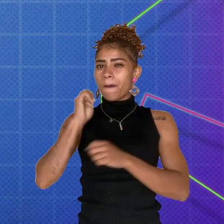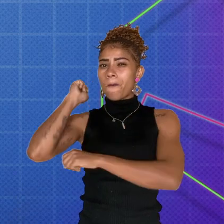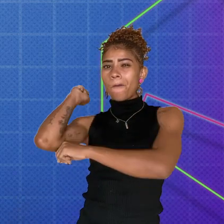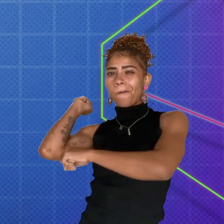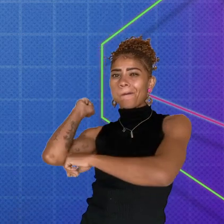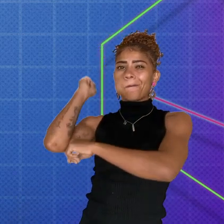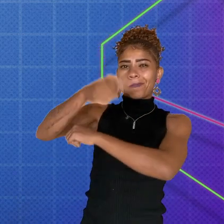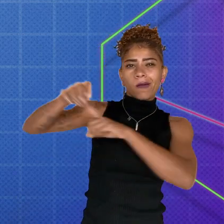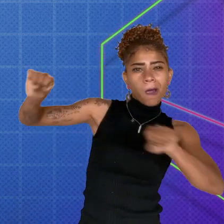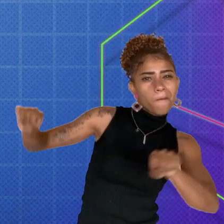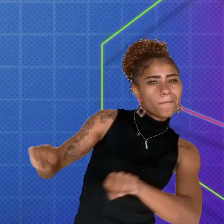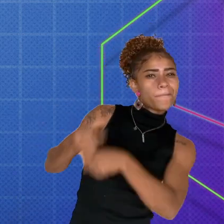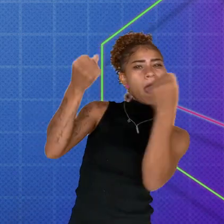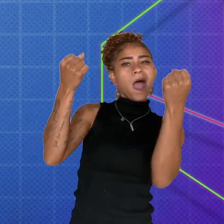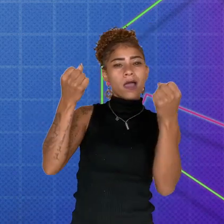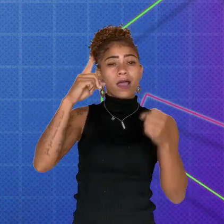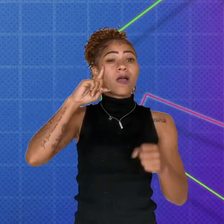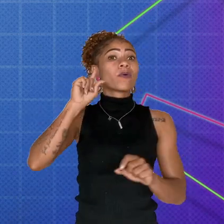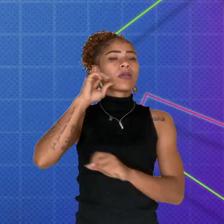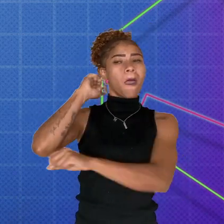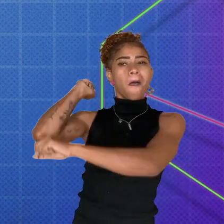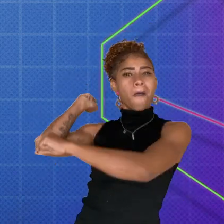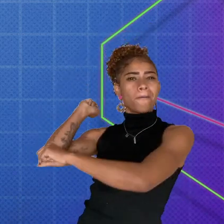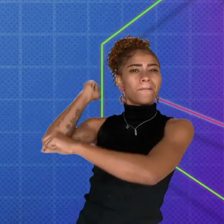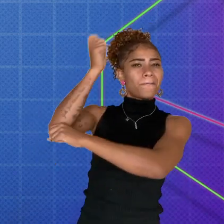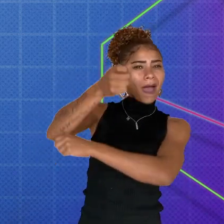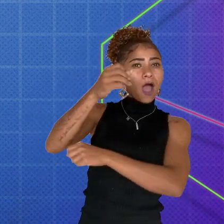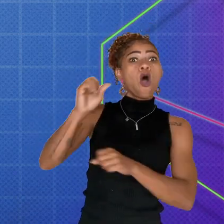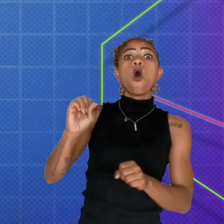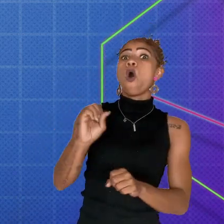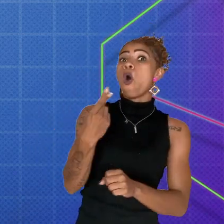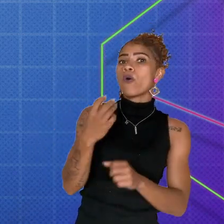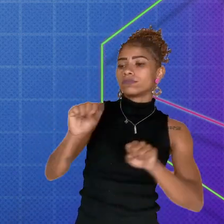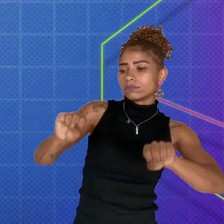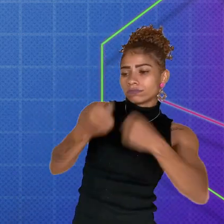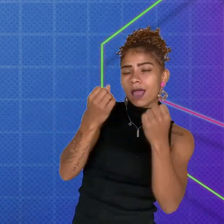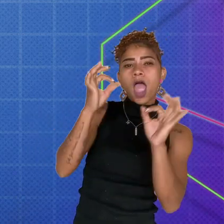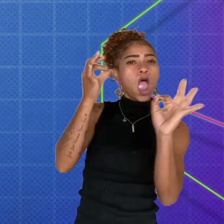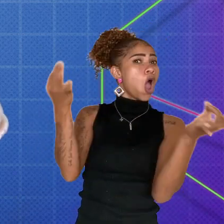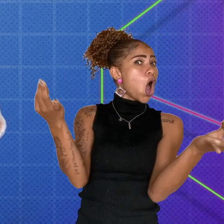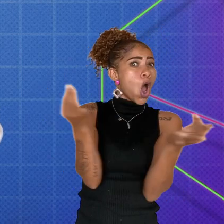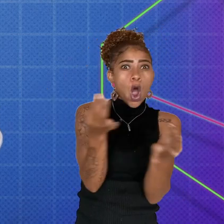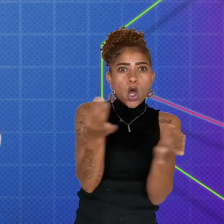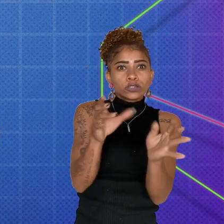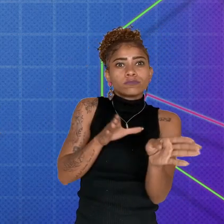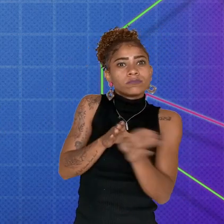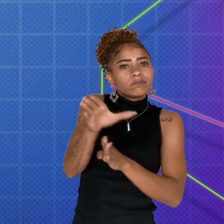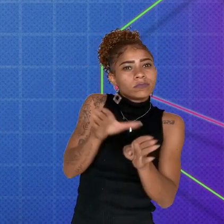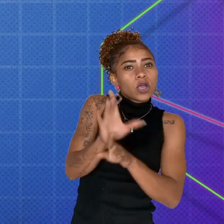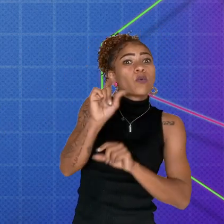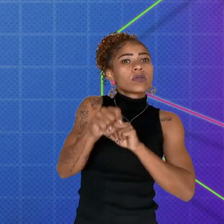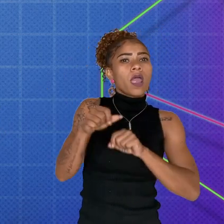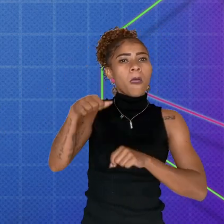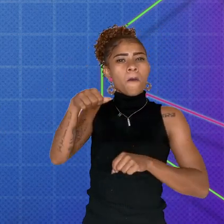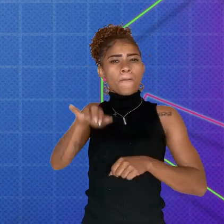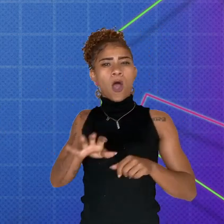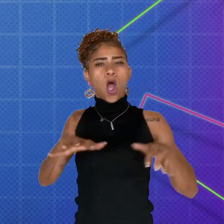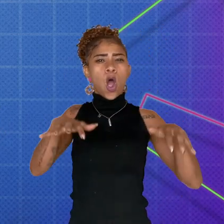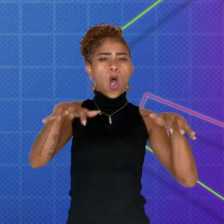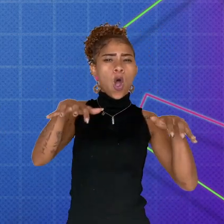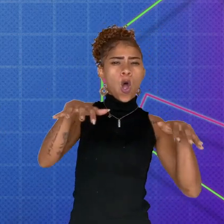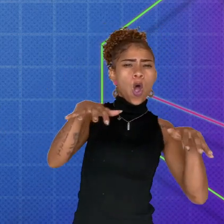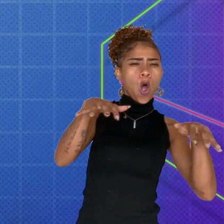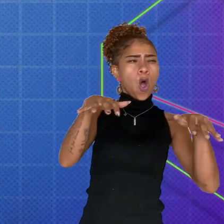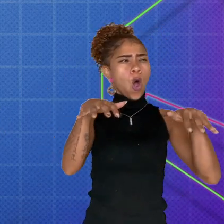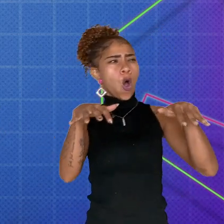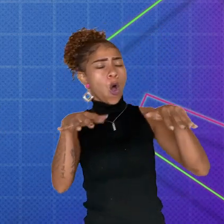sendo arremessados ou quebrados. O som de objetos sendo arremessados ou quebrados é uma excelente maneira de indicar a presença de zumbis em uma